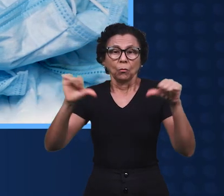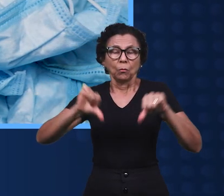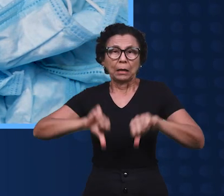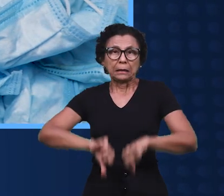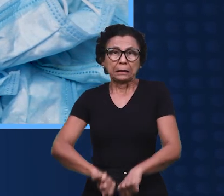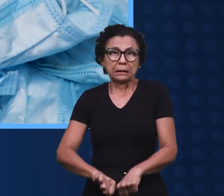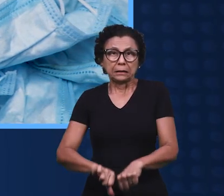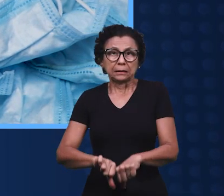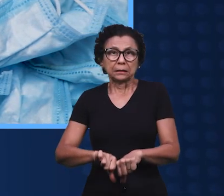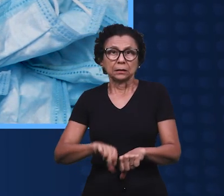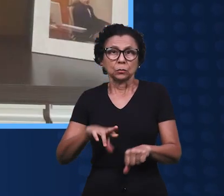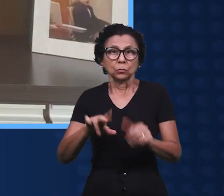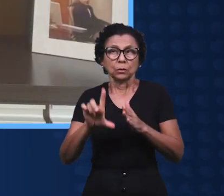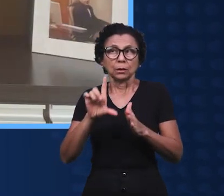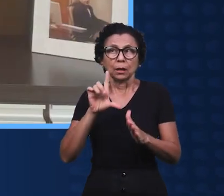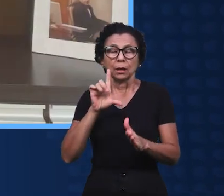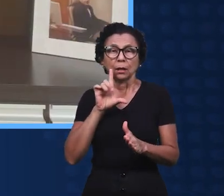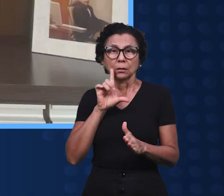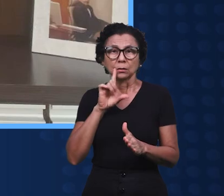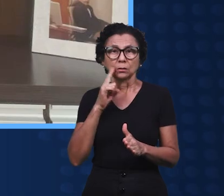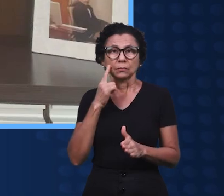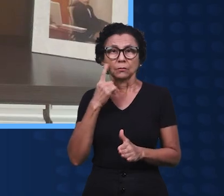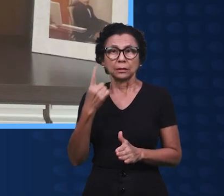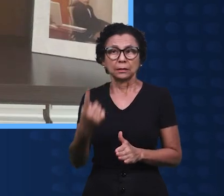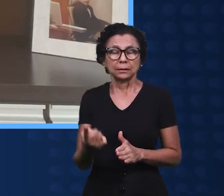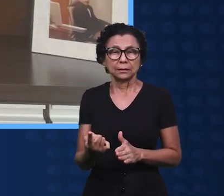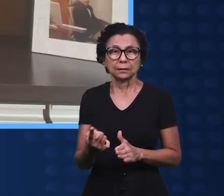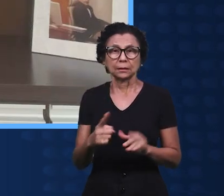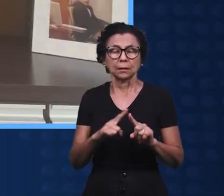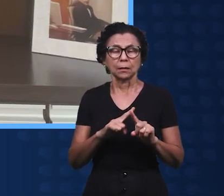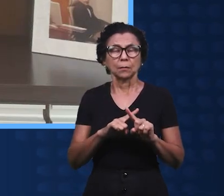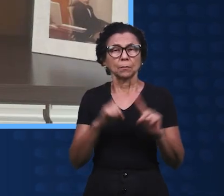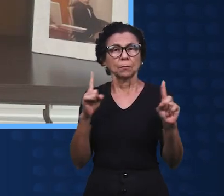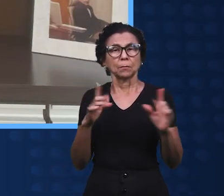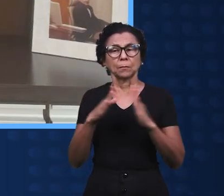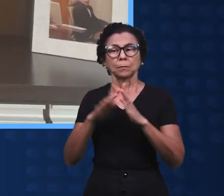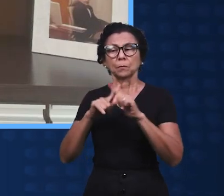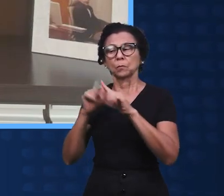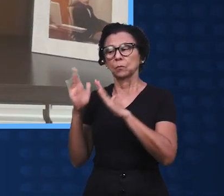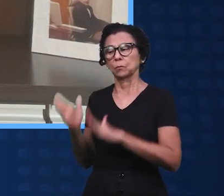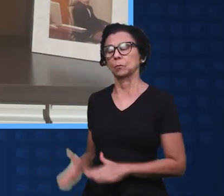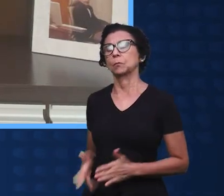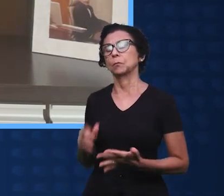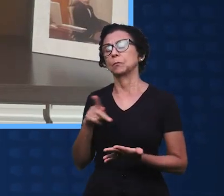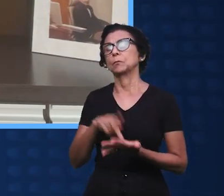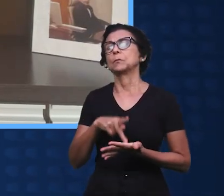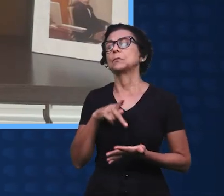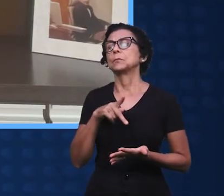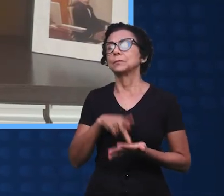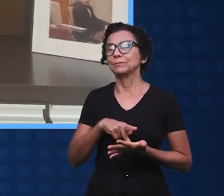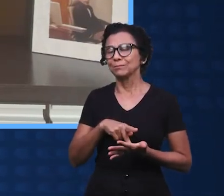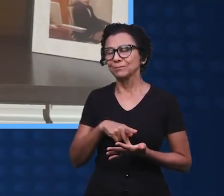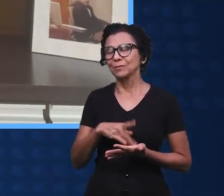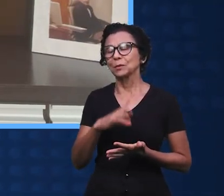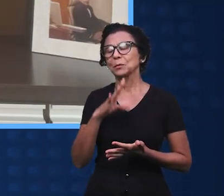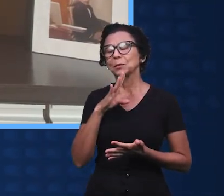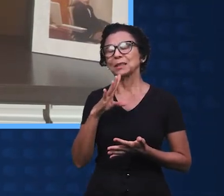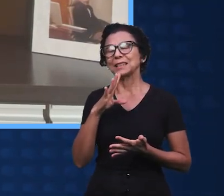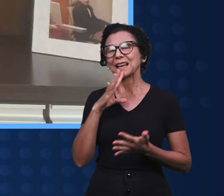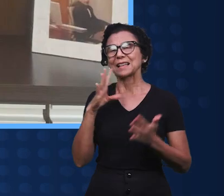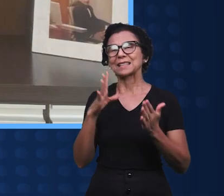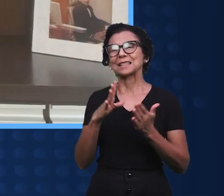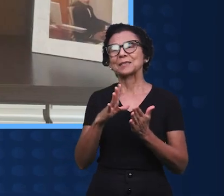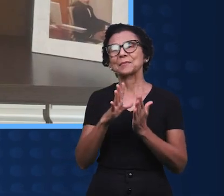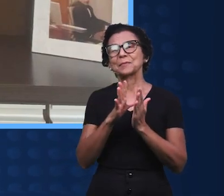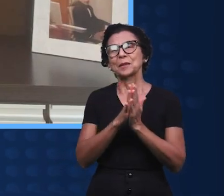precedentes na história. Mas a igreja fiel e verdadeira sabe que, à luz da palavra de